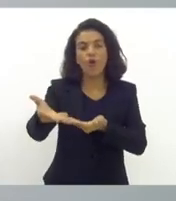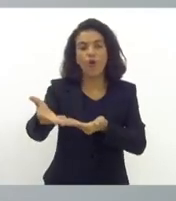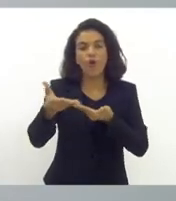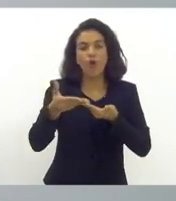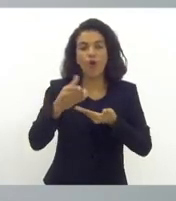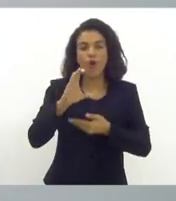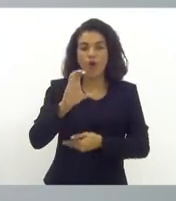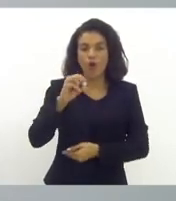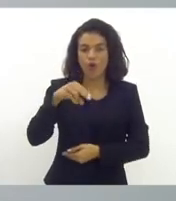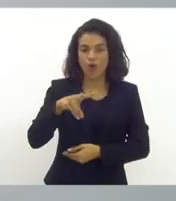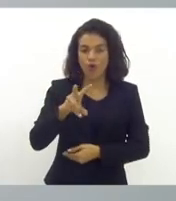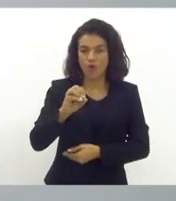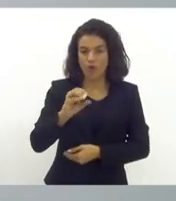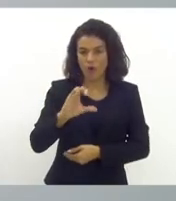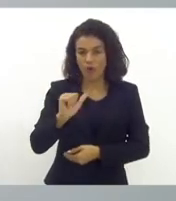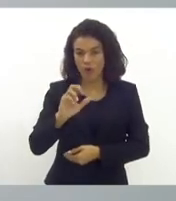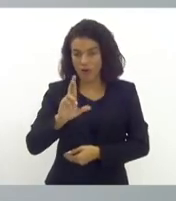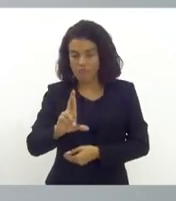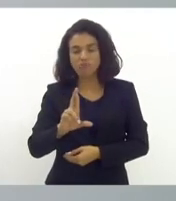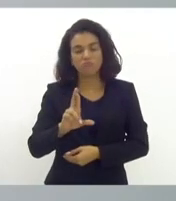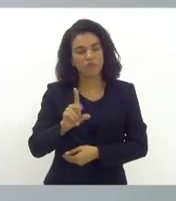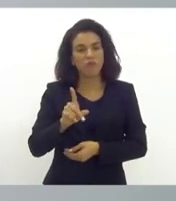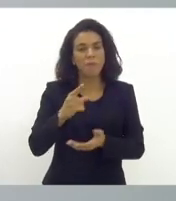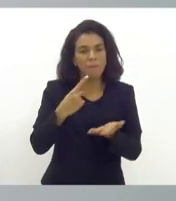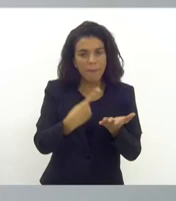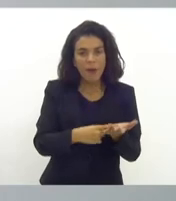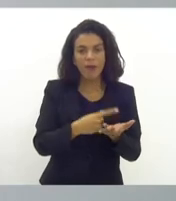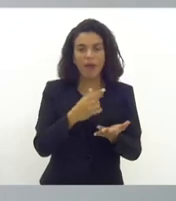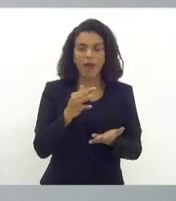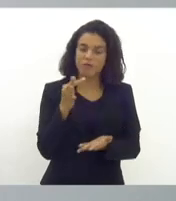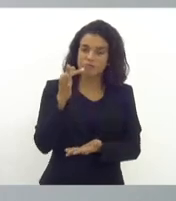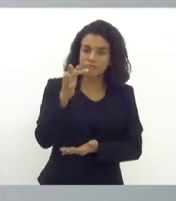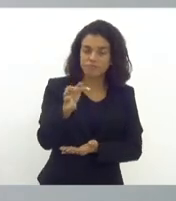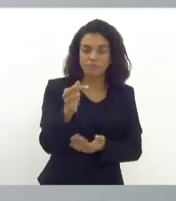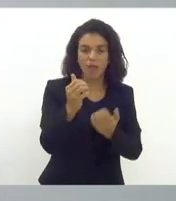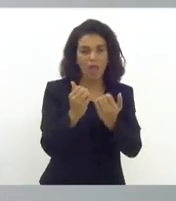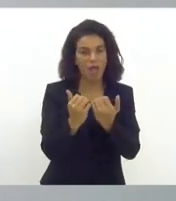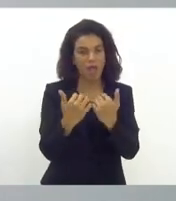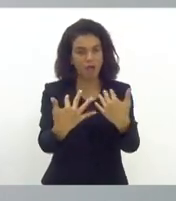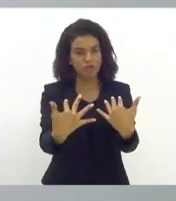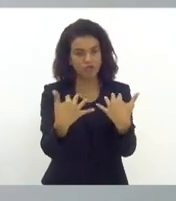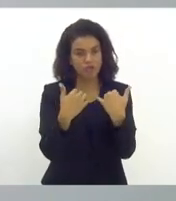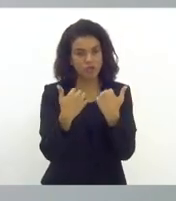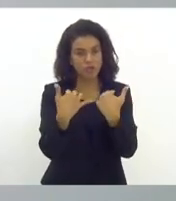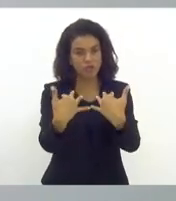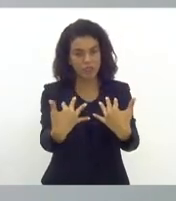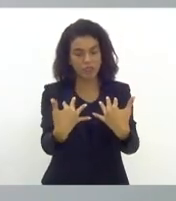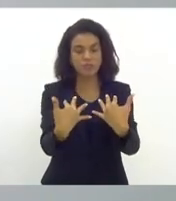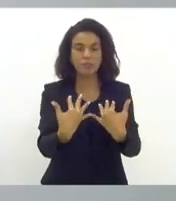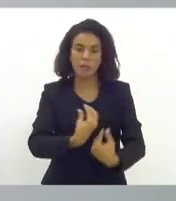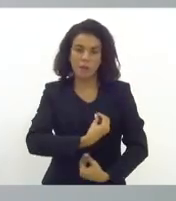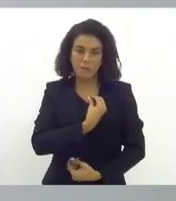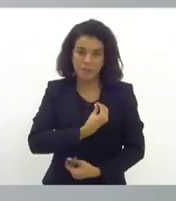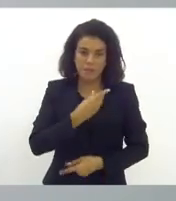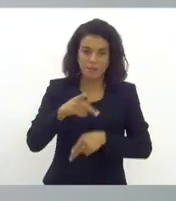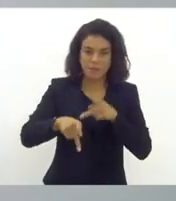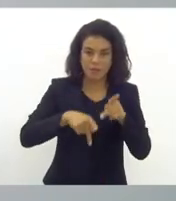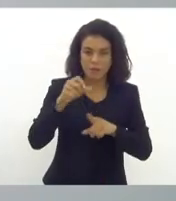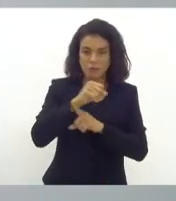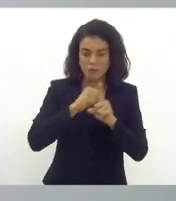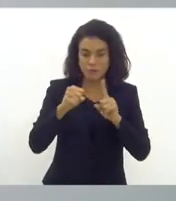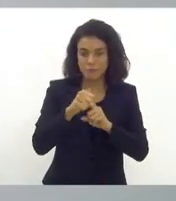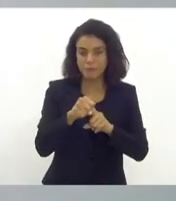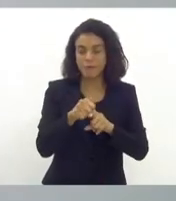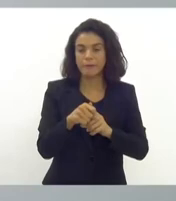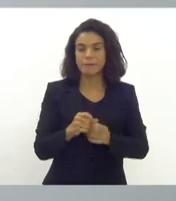nós fazemos faremos outras audiências e enviaremos convite e Aqui nós